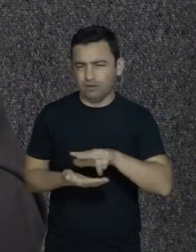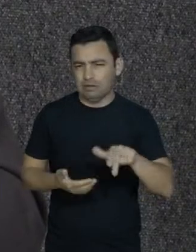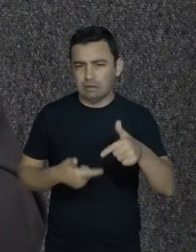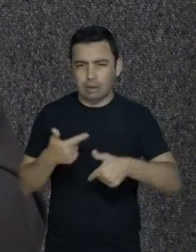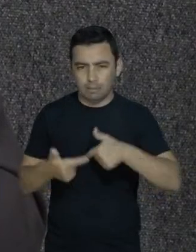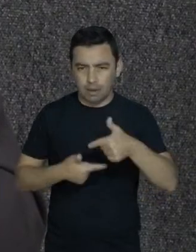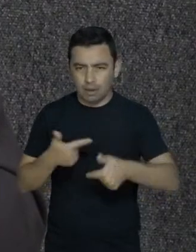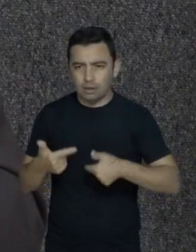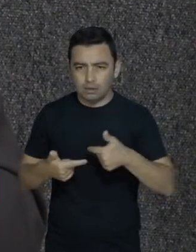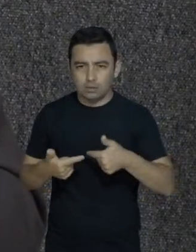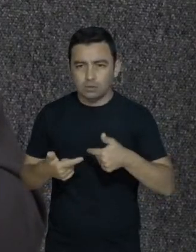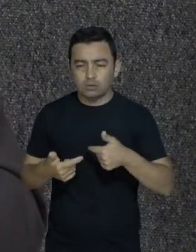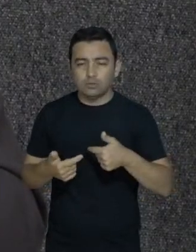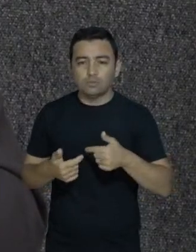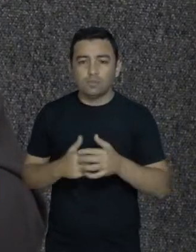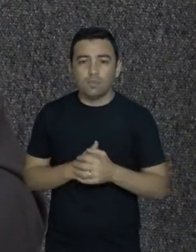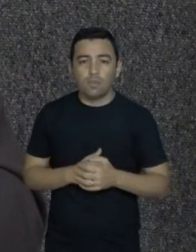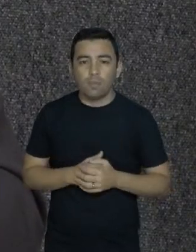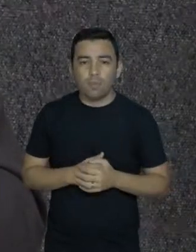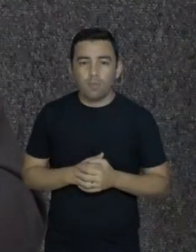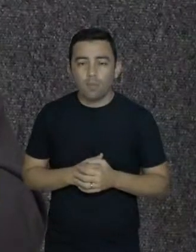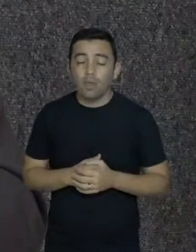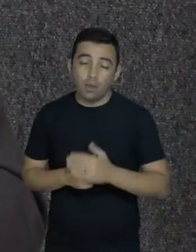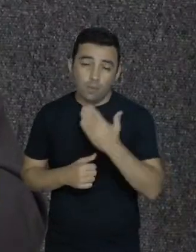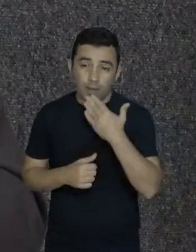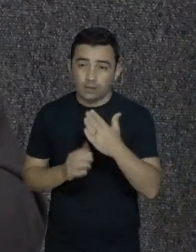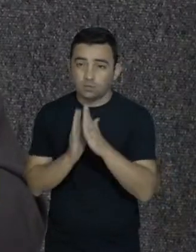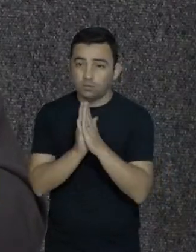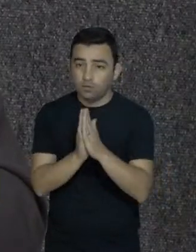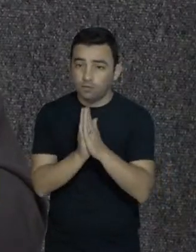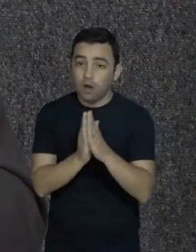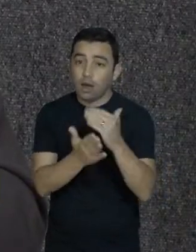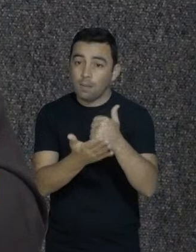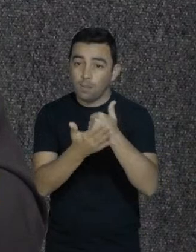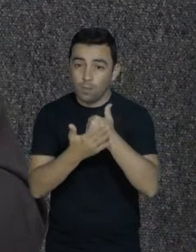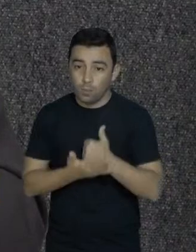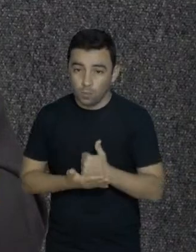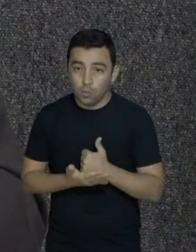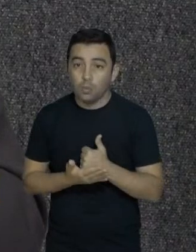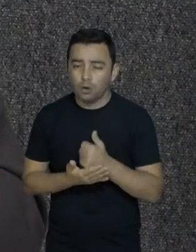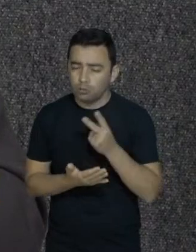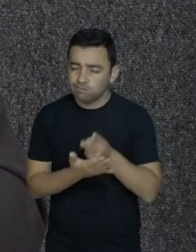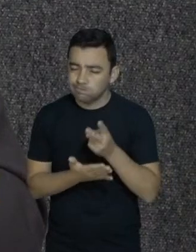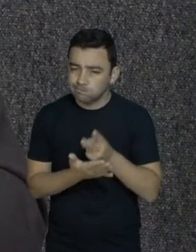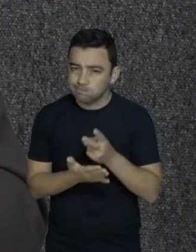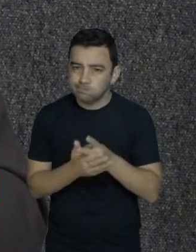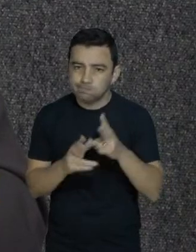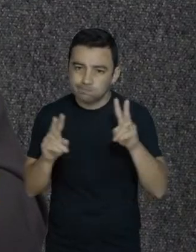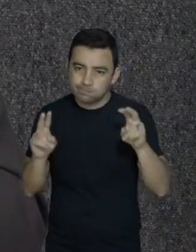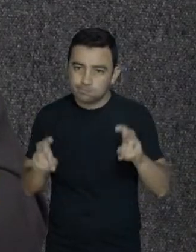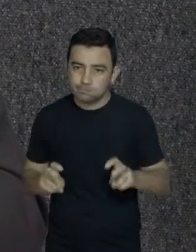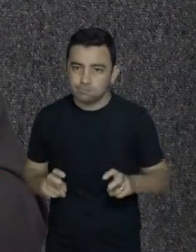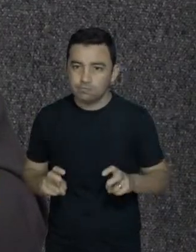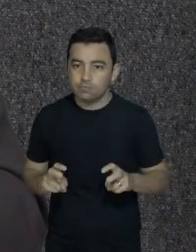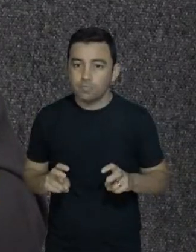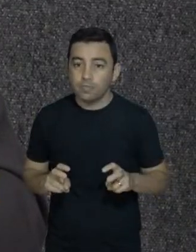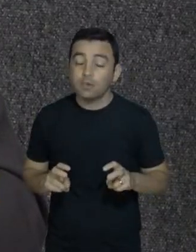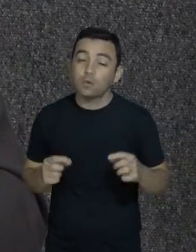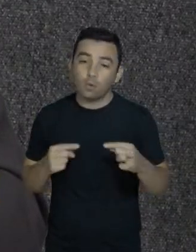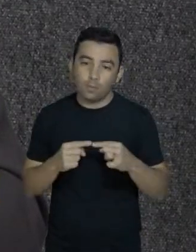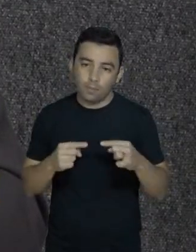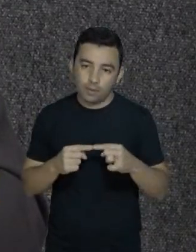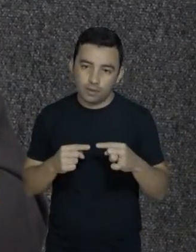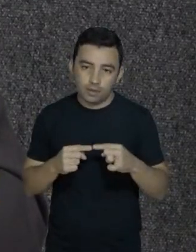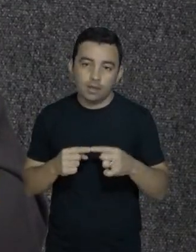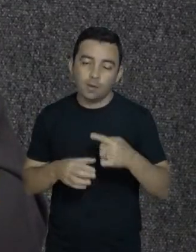anos portanto peço apoio de todos com relação à manutenção os assuntos que cabem a essa comissão